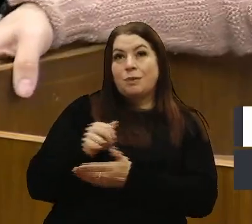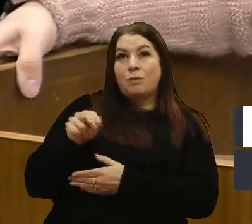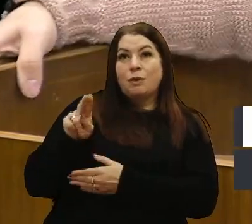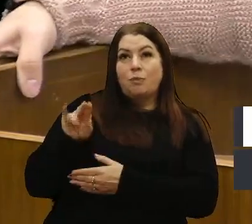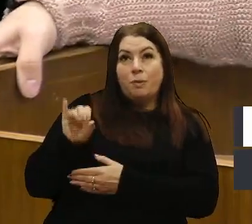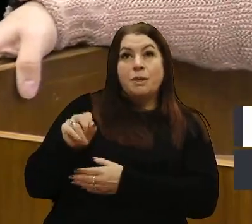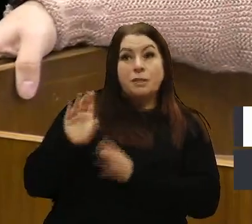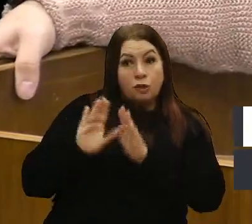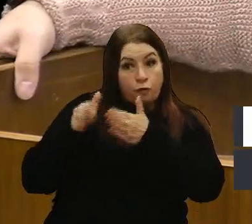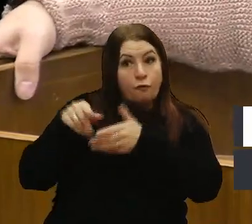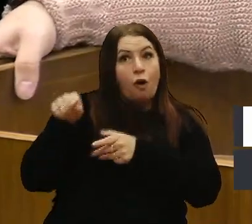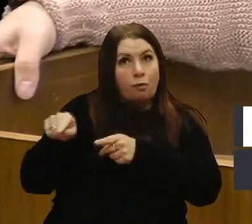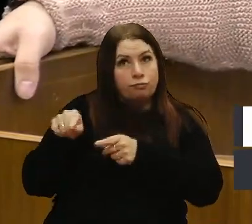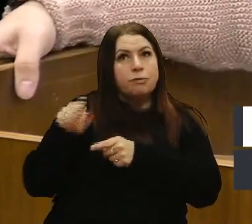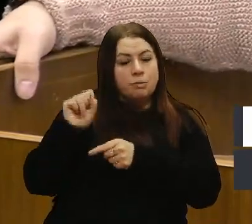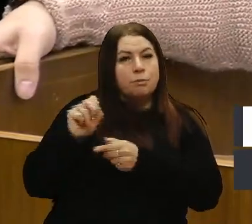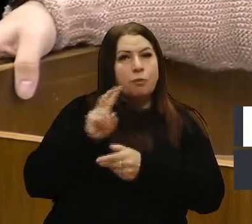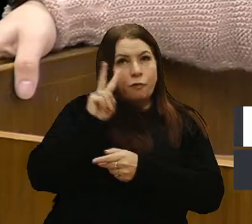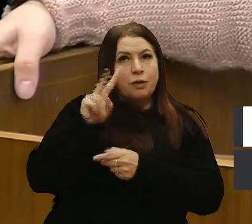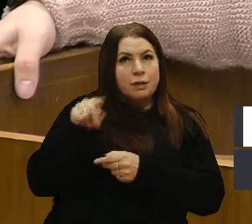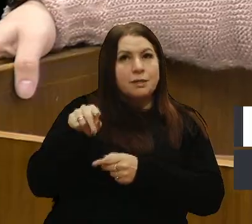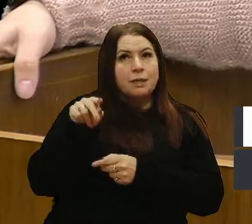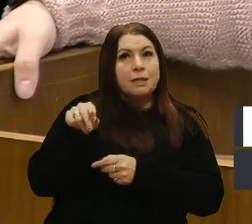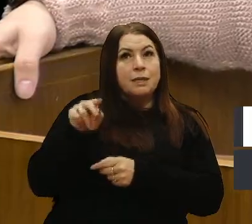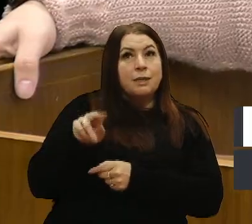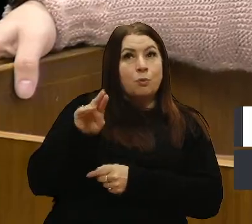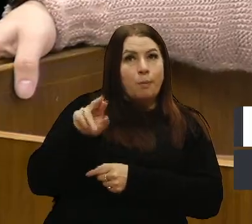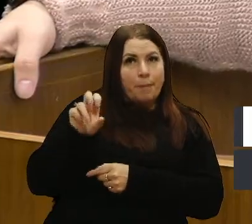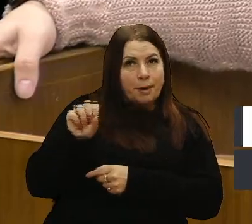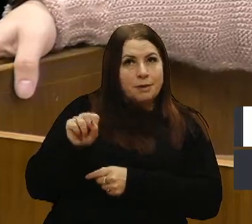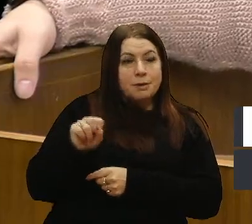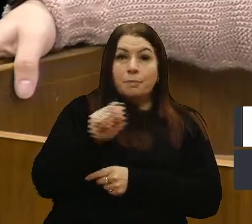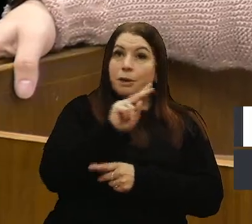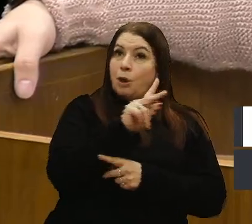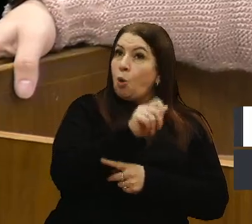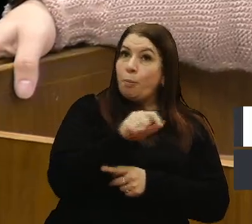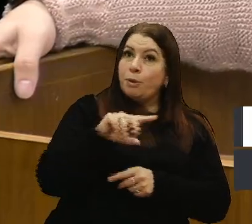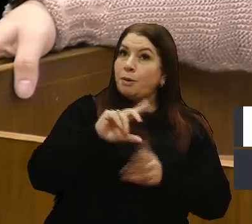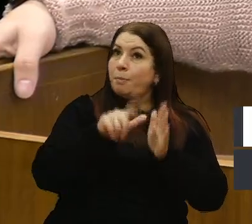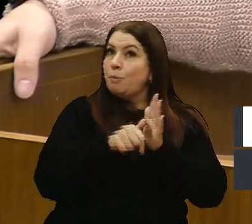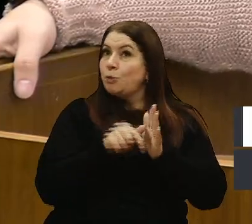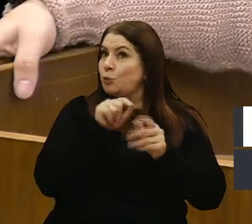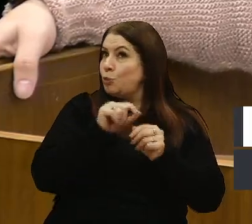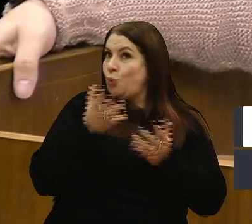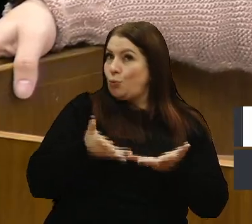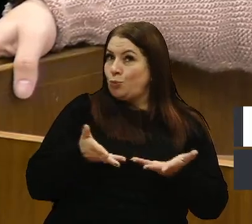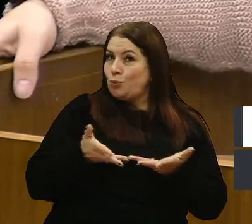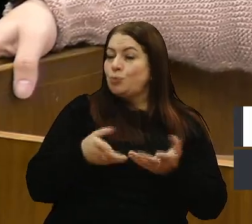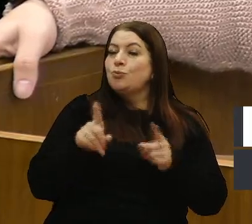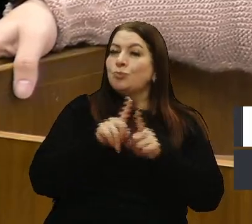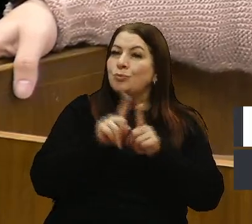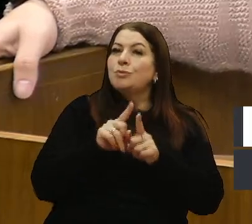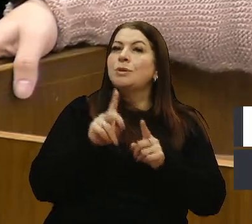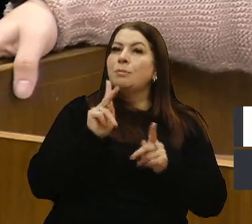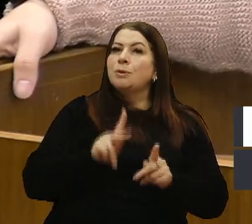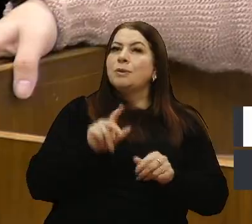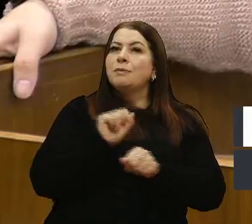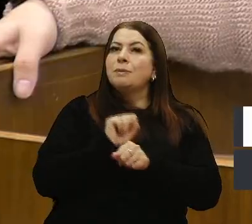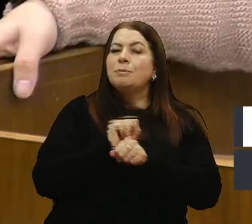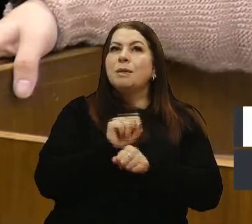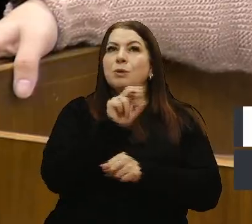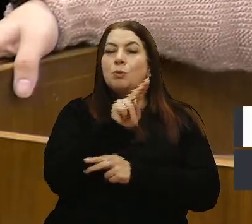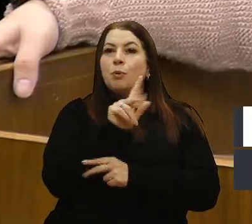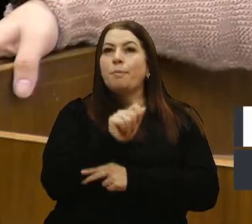foco, né, que nós precisamos fortalecer a atenção básica para que as UPAs não sejam, né, o que elas são hoje e para que as pessoas não fiquem nas UPAs